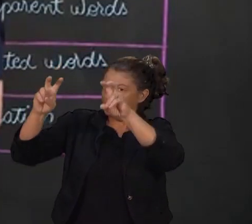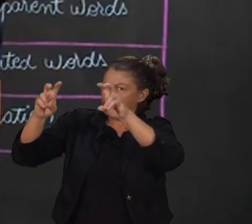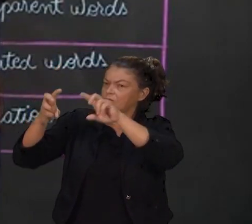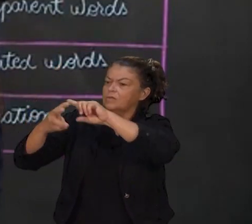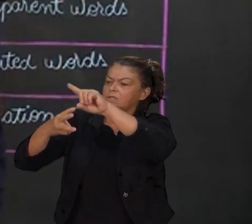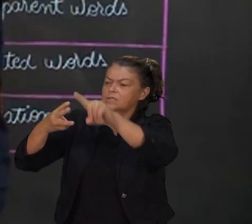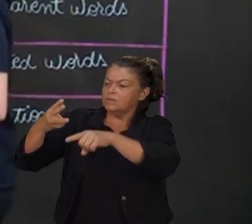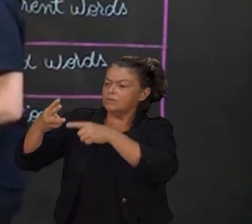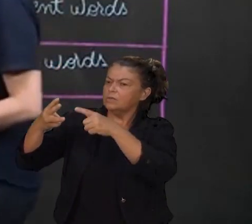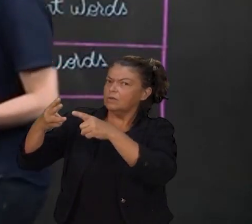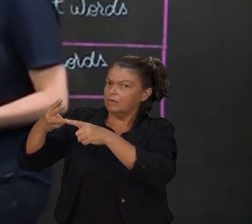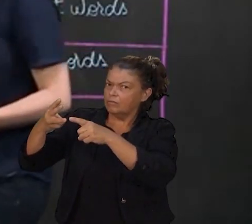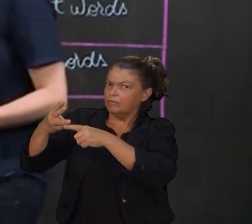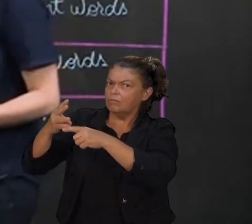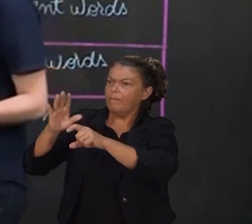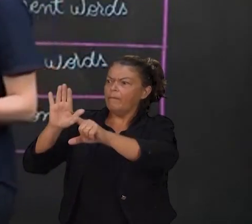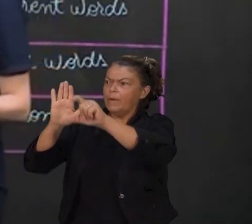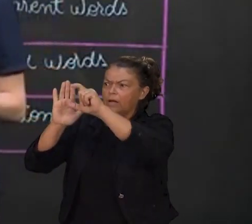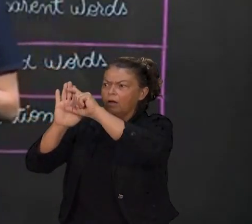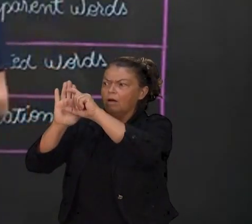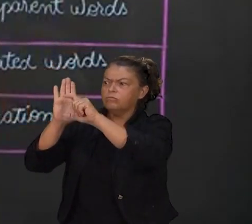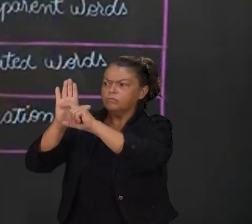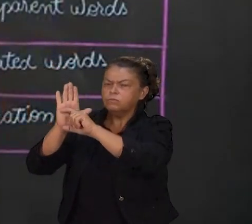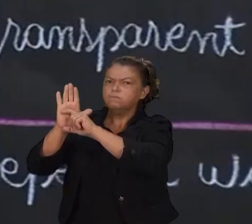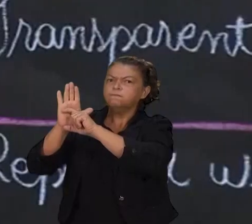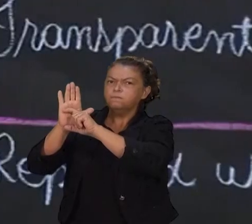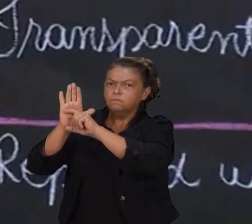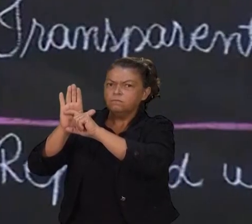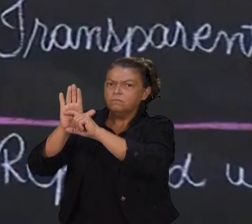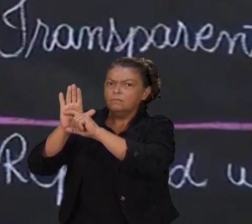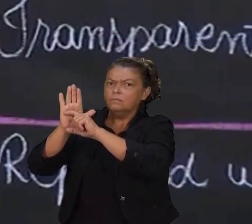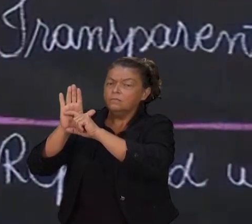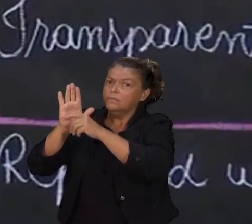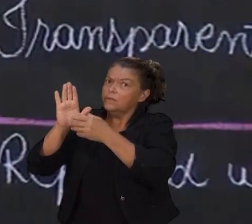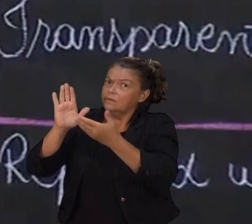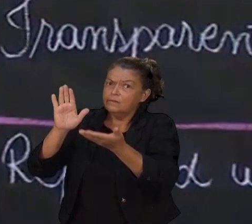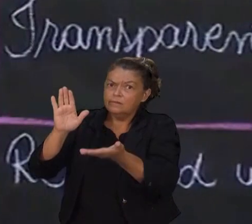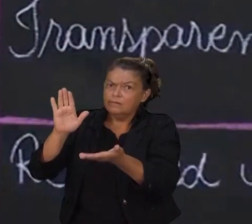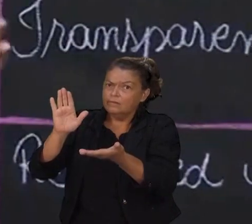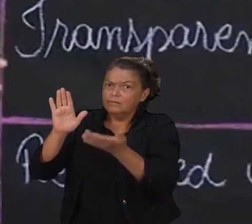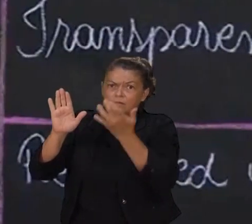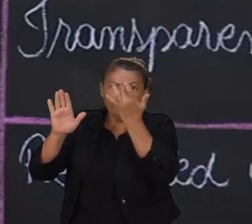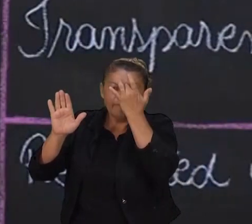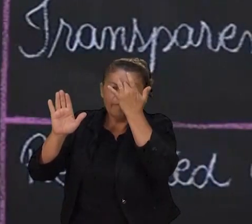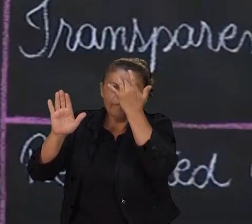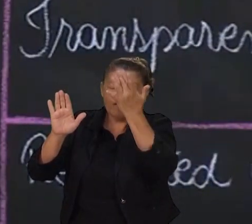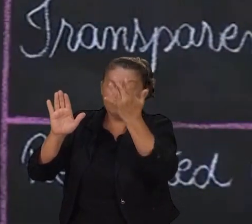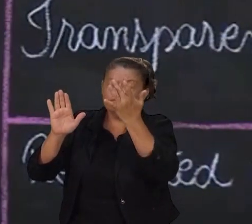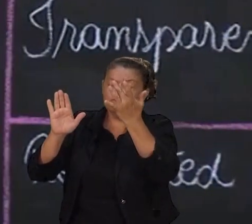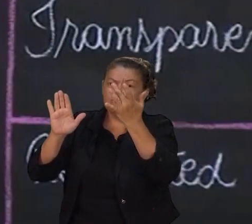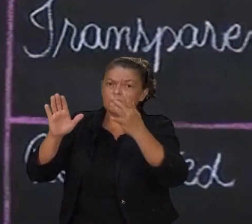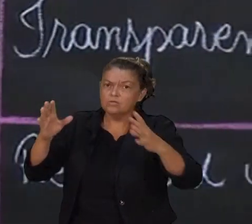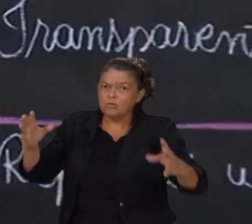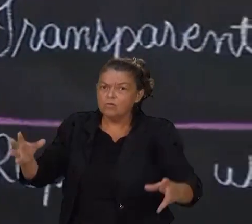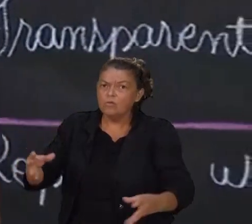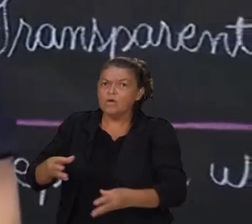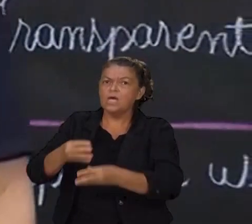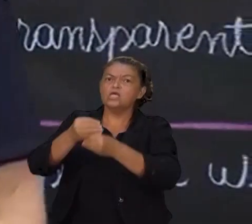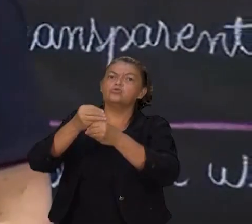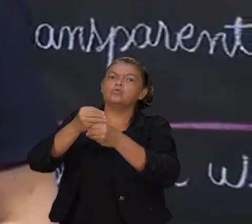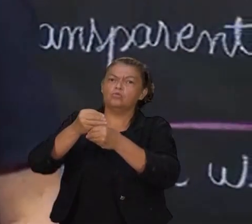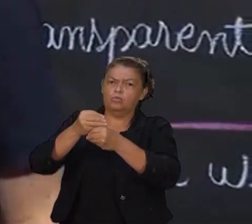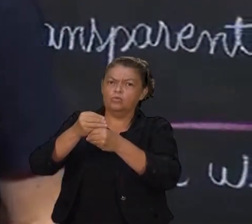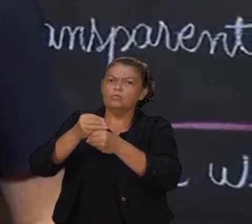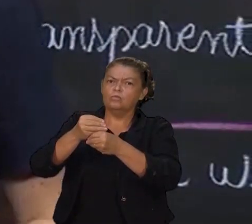um parágrafo. Ou seja, eu não estou buscando nenhuma informação específica, eu estou fazendo uma exploração geral